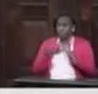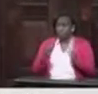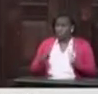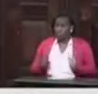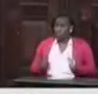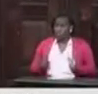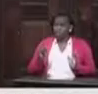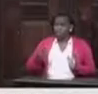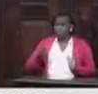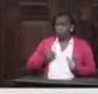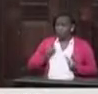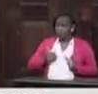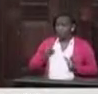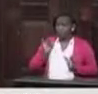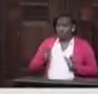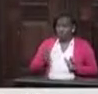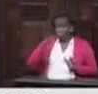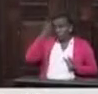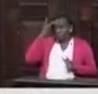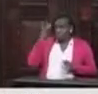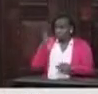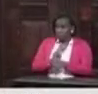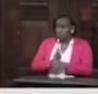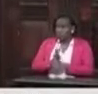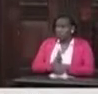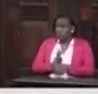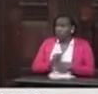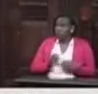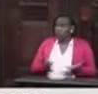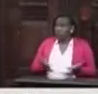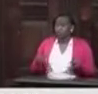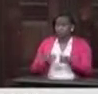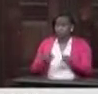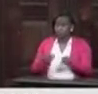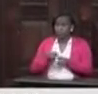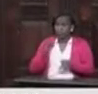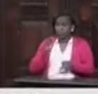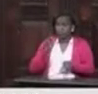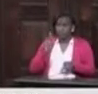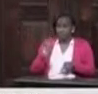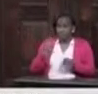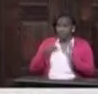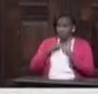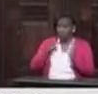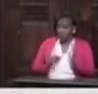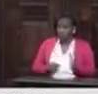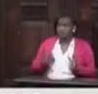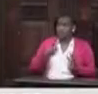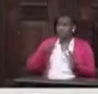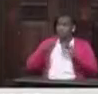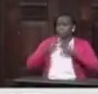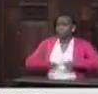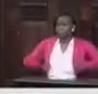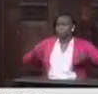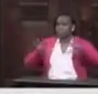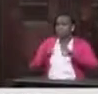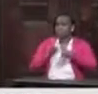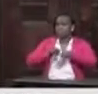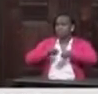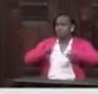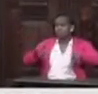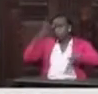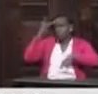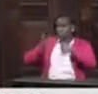artigo é cruel apenas com os servidores da segurança. Esse artigo atinge uma ampla classe